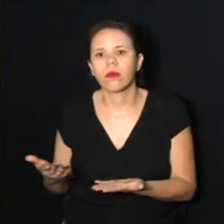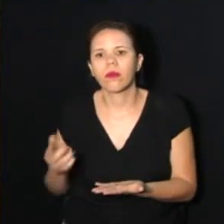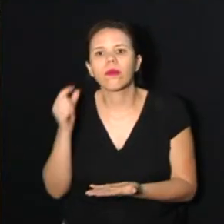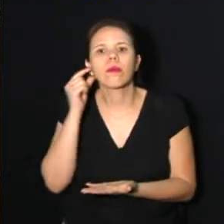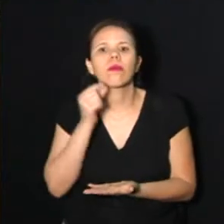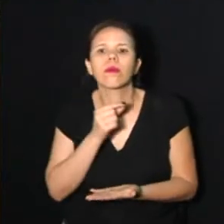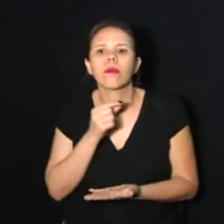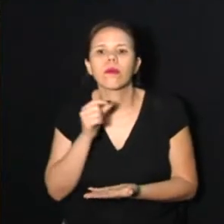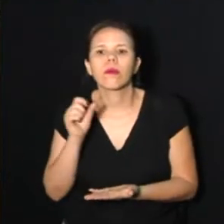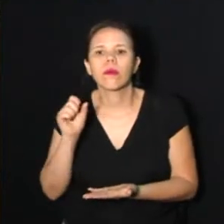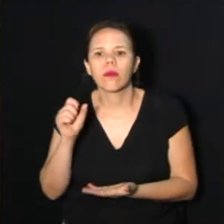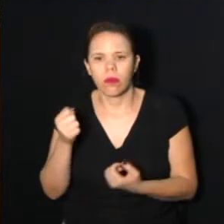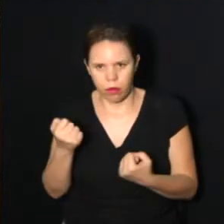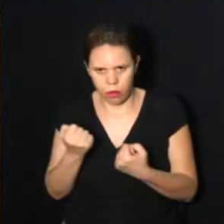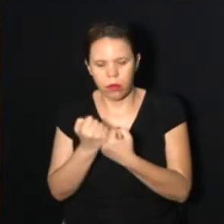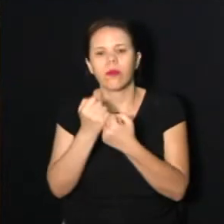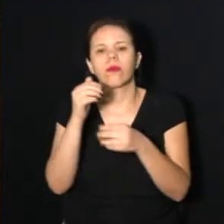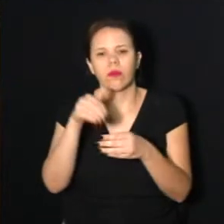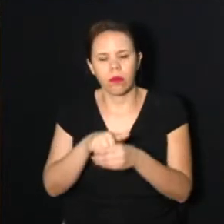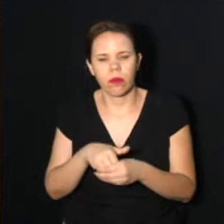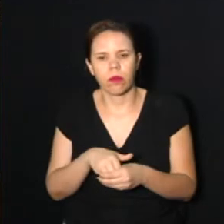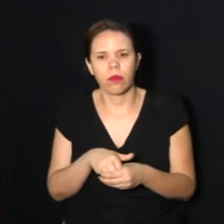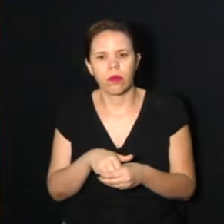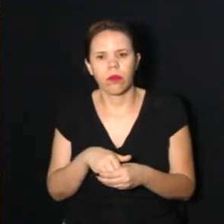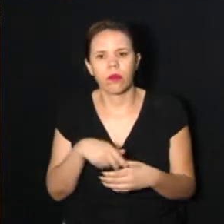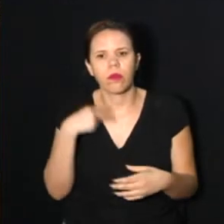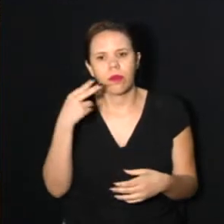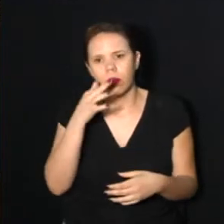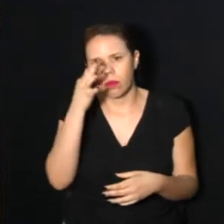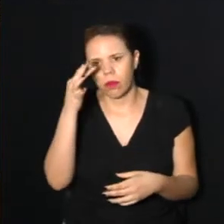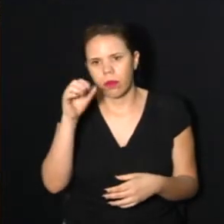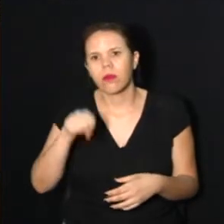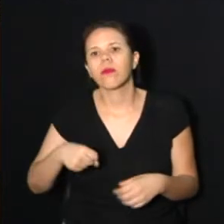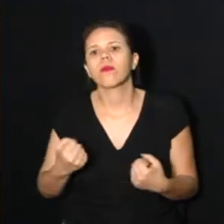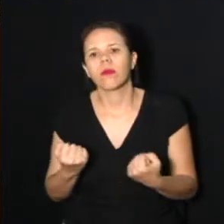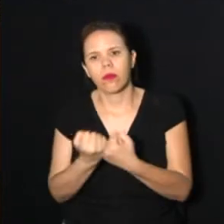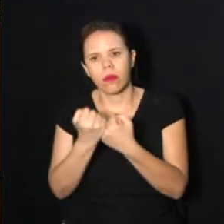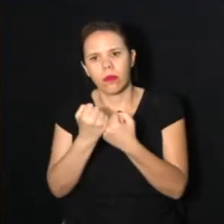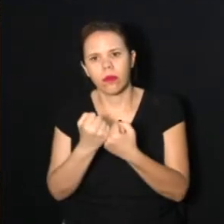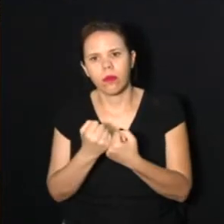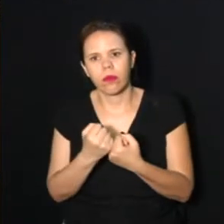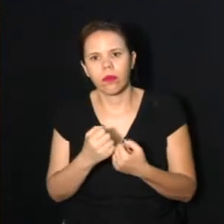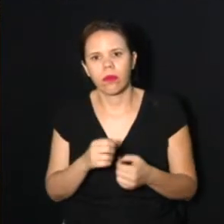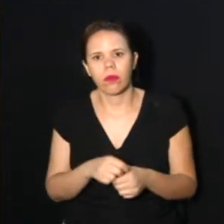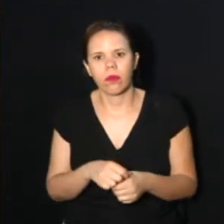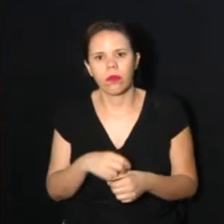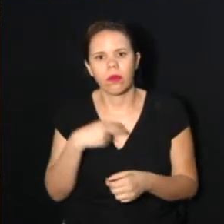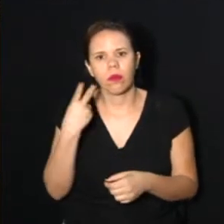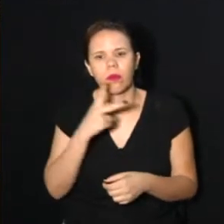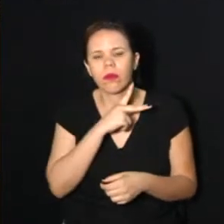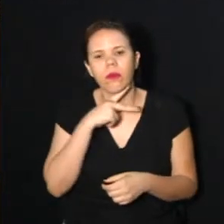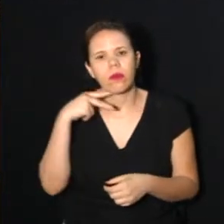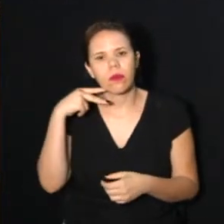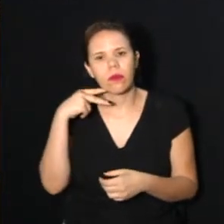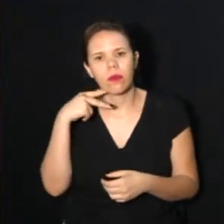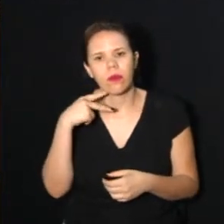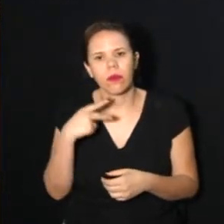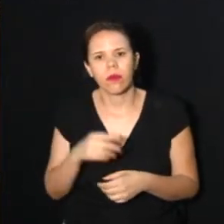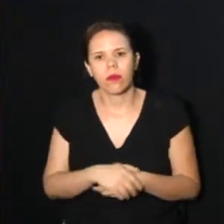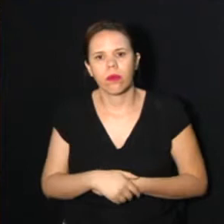Silva. Eu acompanho o relator. Vereador Antônio Flores. Senhor presidente, também acompanha a relatoria. Vereador Pirmínio Monteiro.